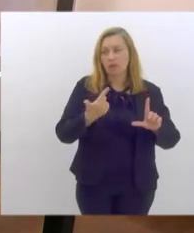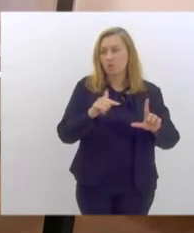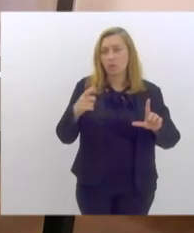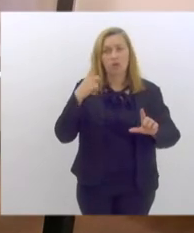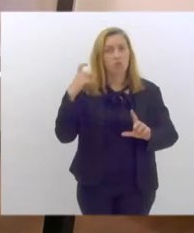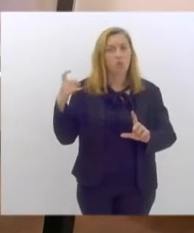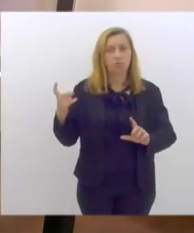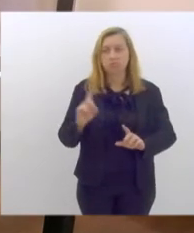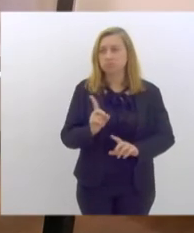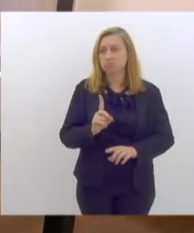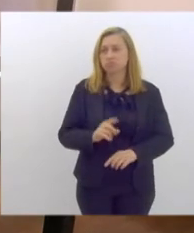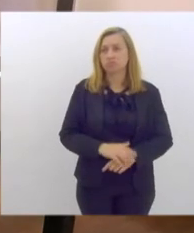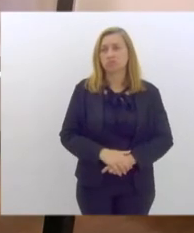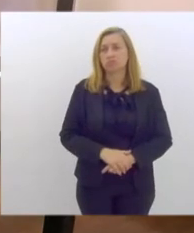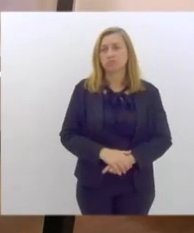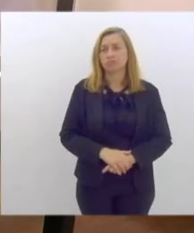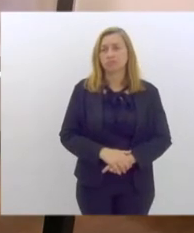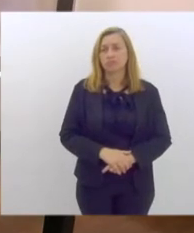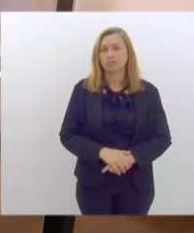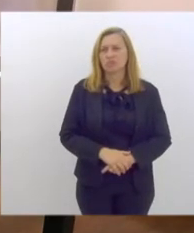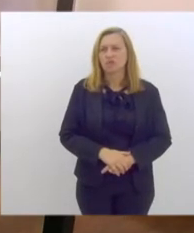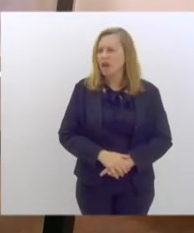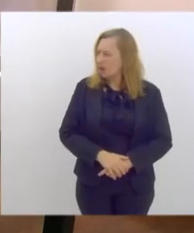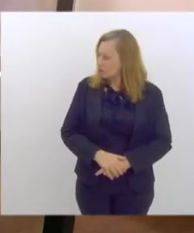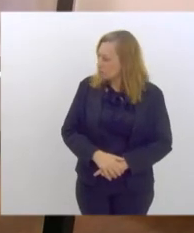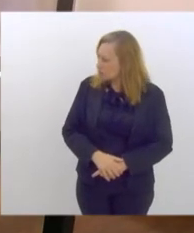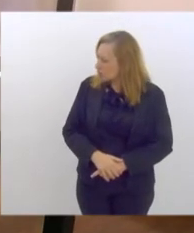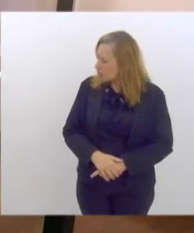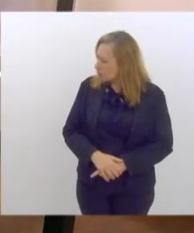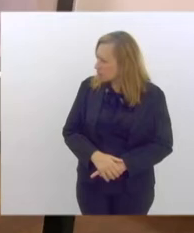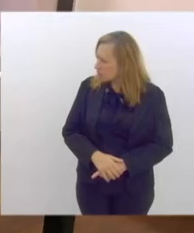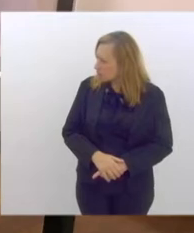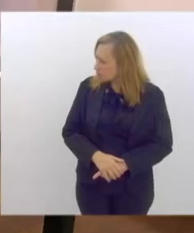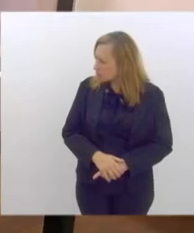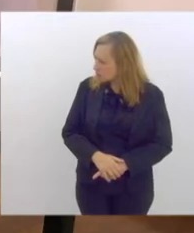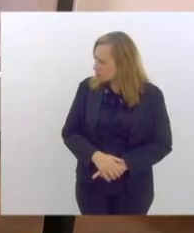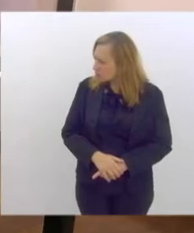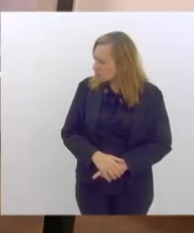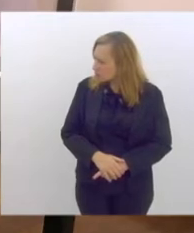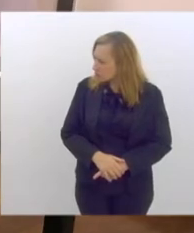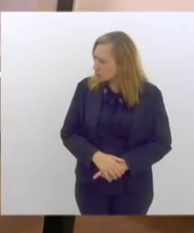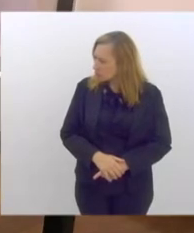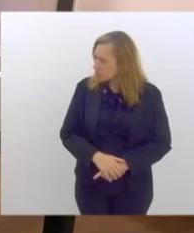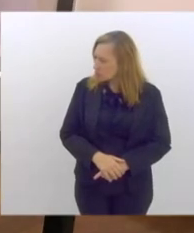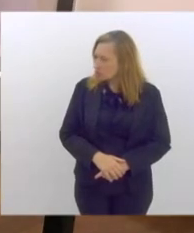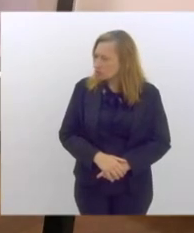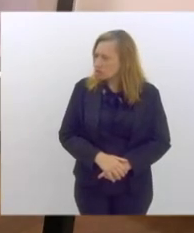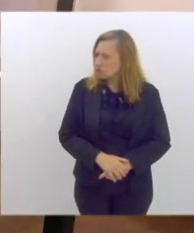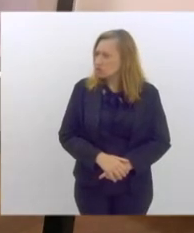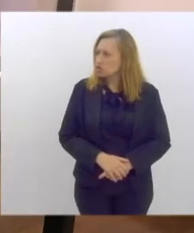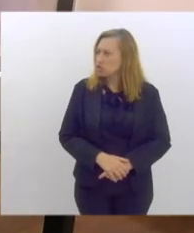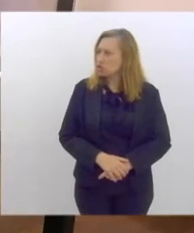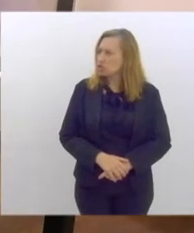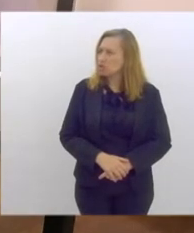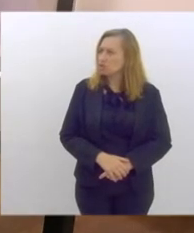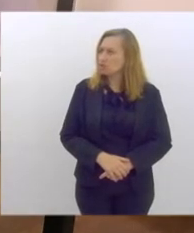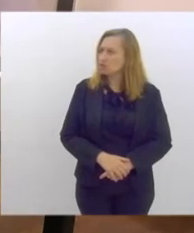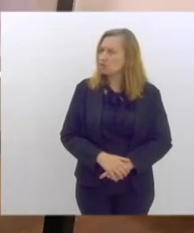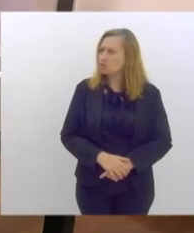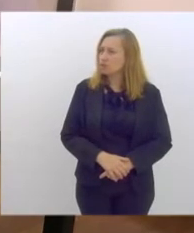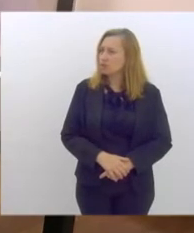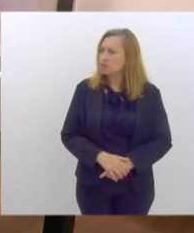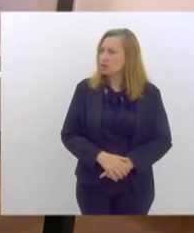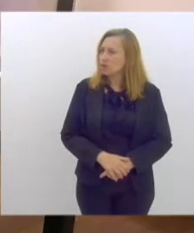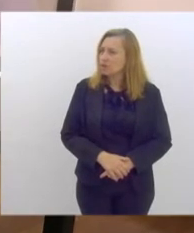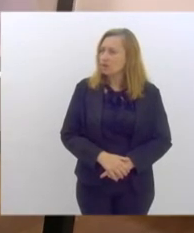som se você reclama que a TV alerj não é TV alerj é o sistema de áudio da casa depois é mais e